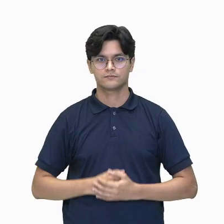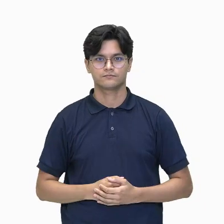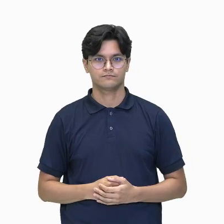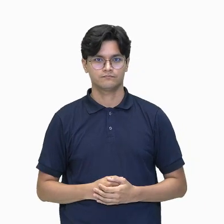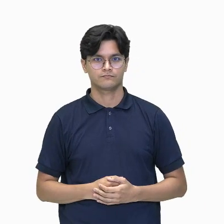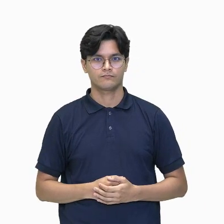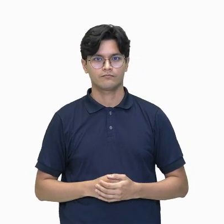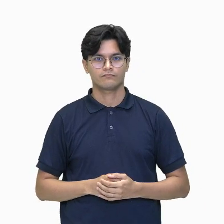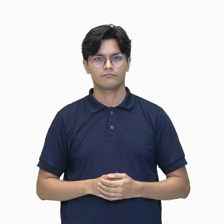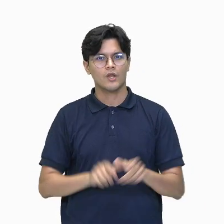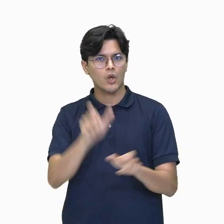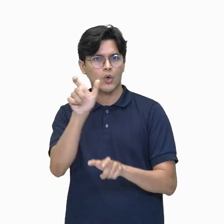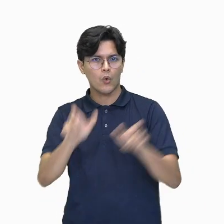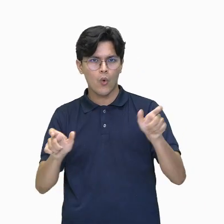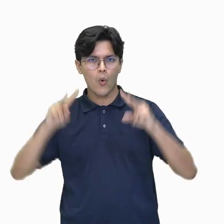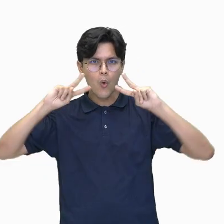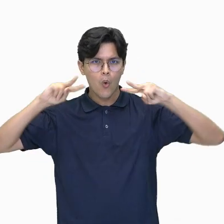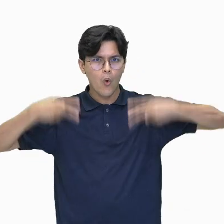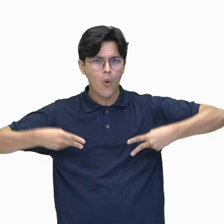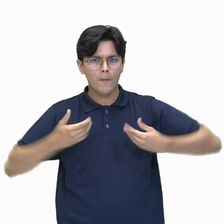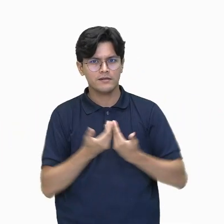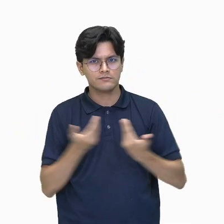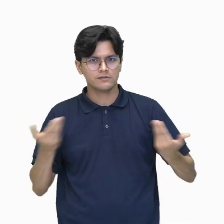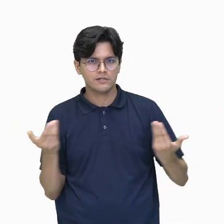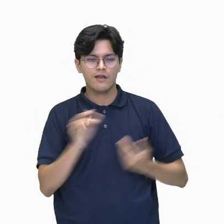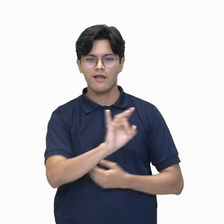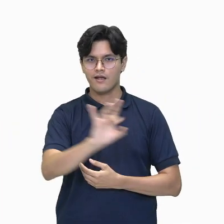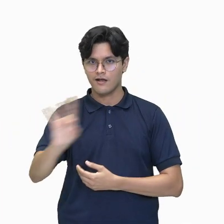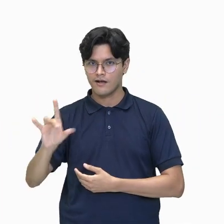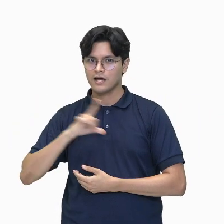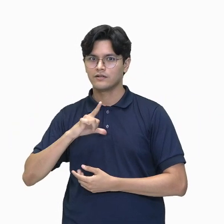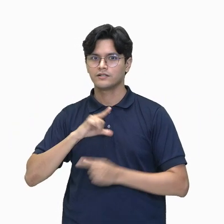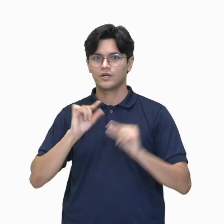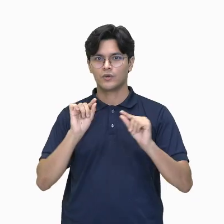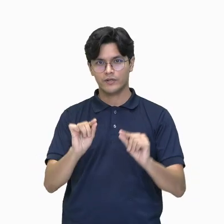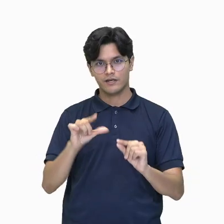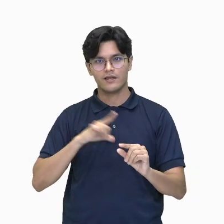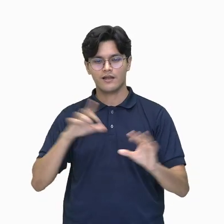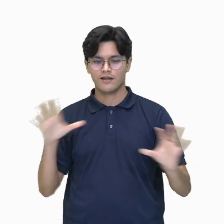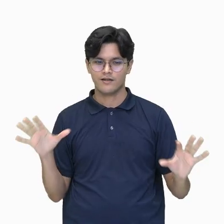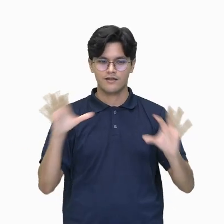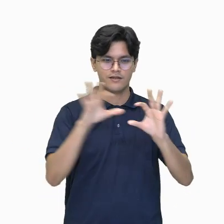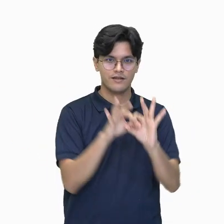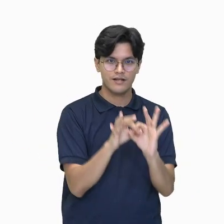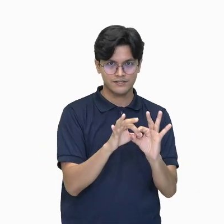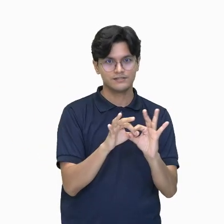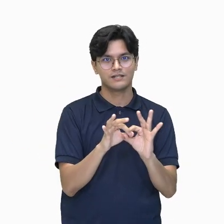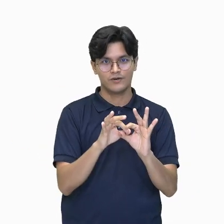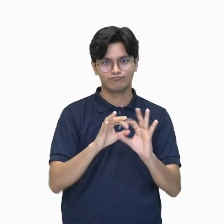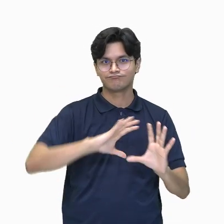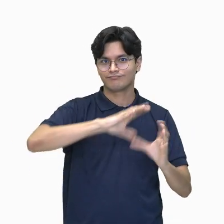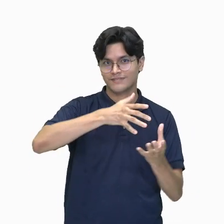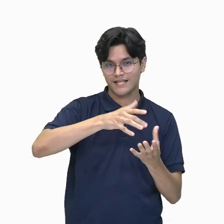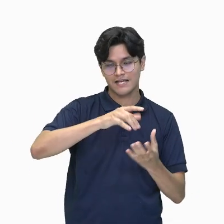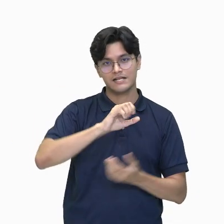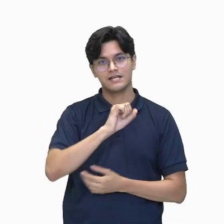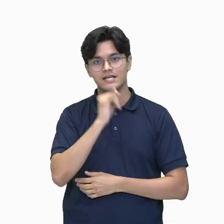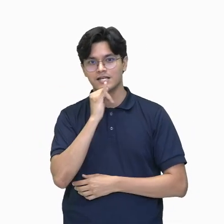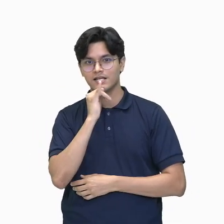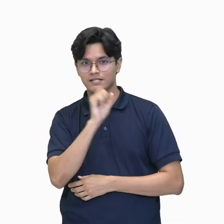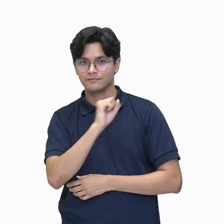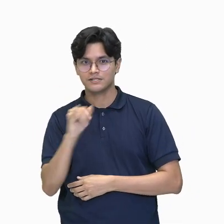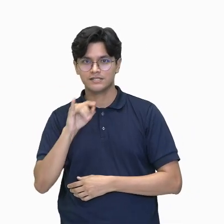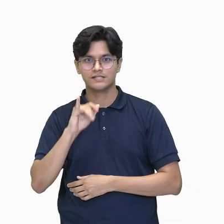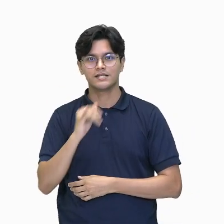Nenhum homem é uma ilha isolada. Cada homem é uma partícula do continente, uma parte da Terra. Se um torrão é arrastado para o